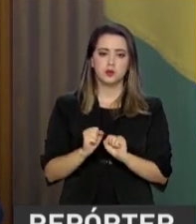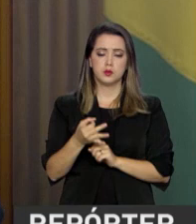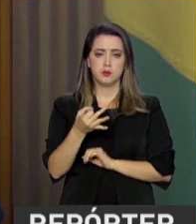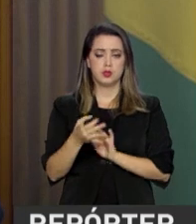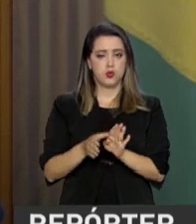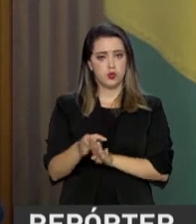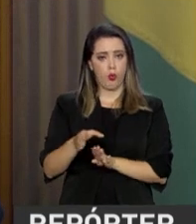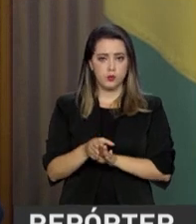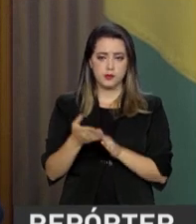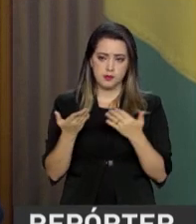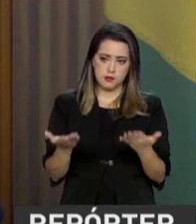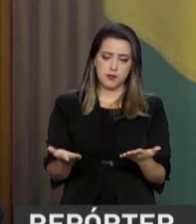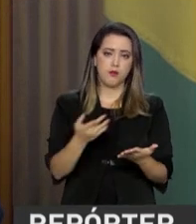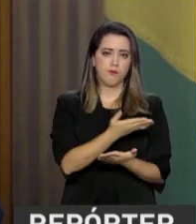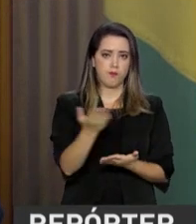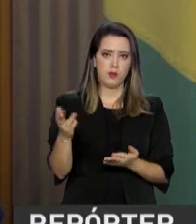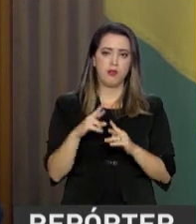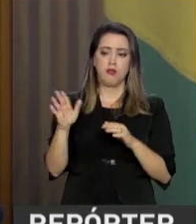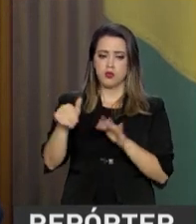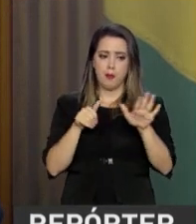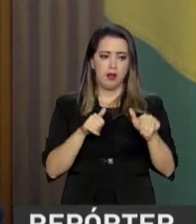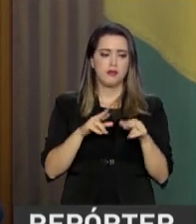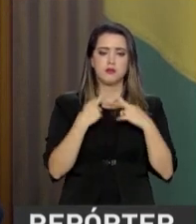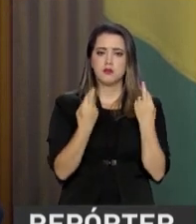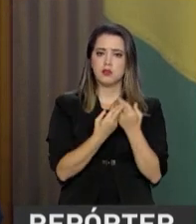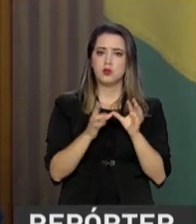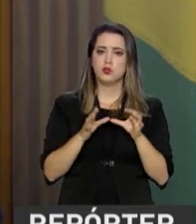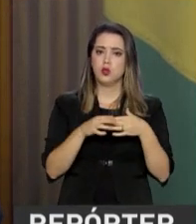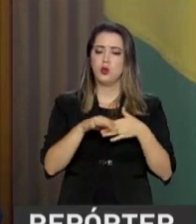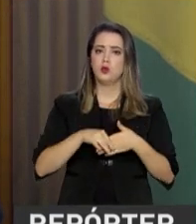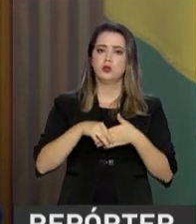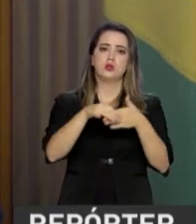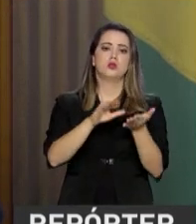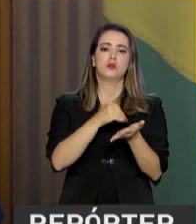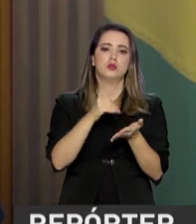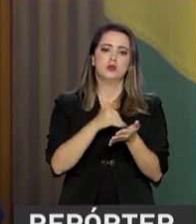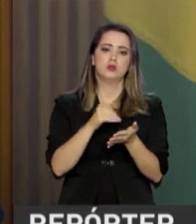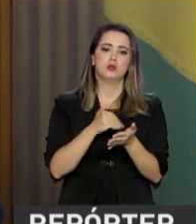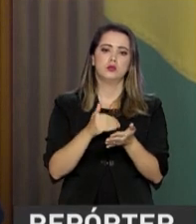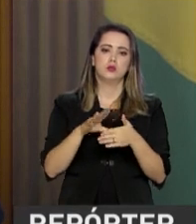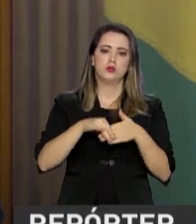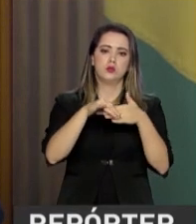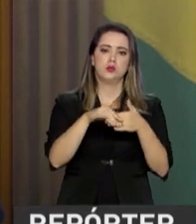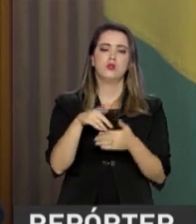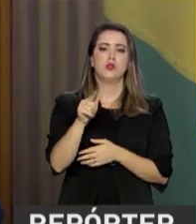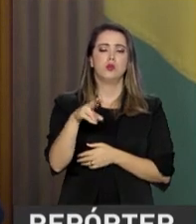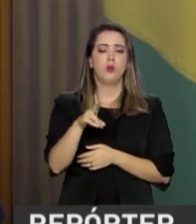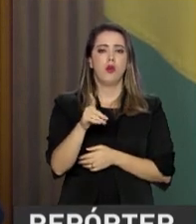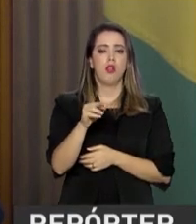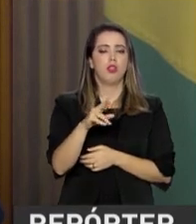a sugestão e também fizessem reuniões chamassem lá o comandante e um secretário que comanda a guarda municipal